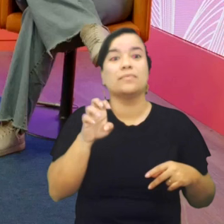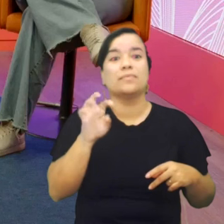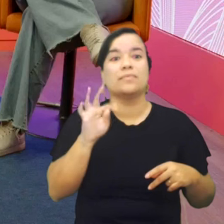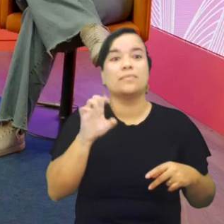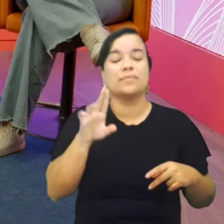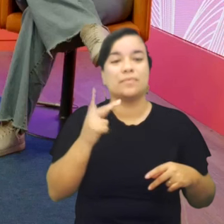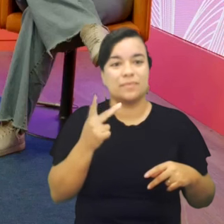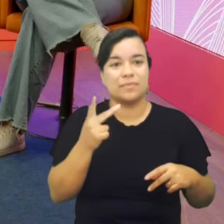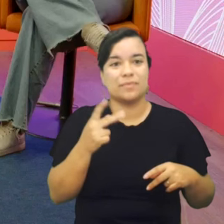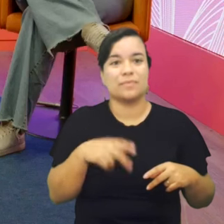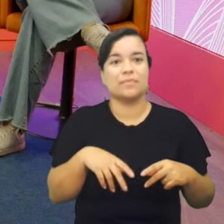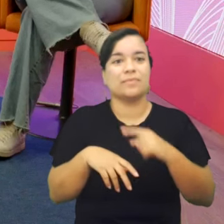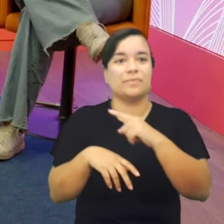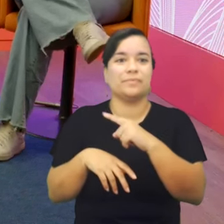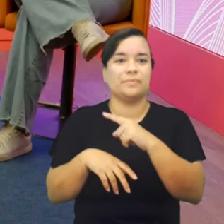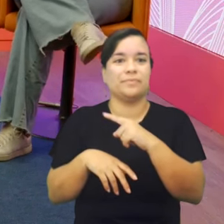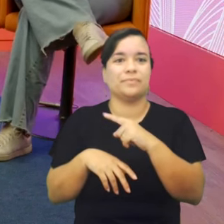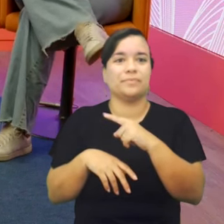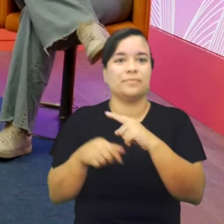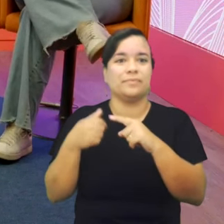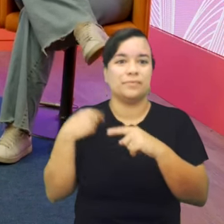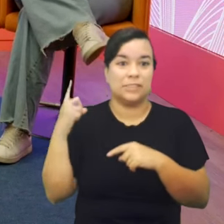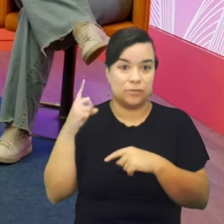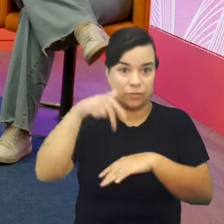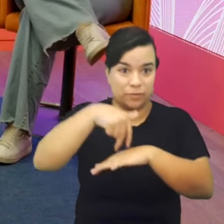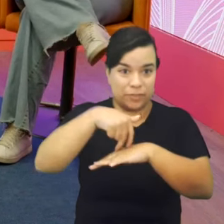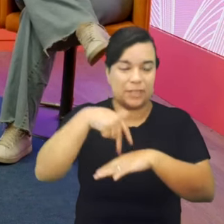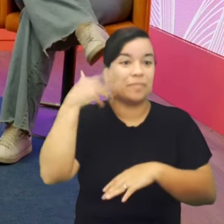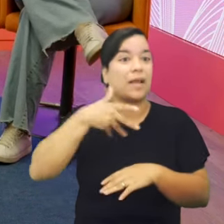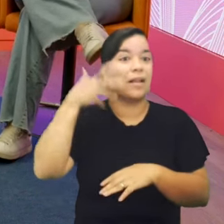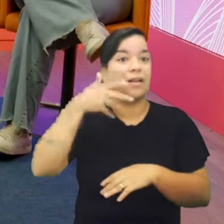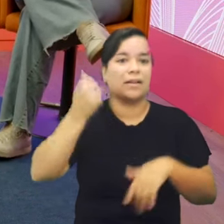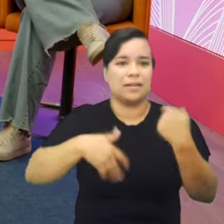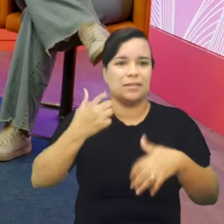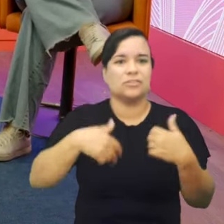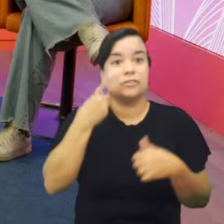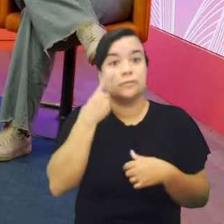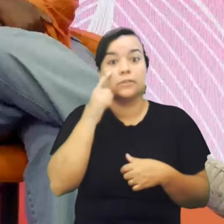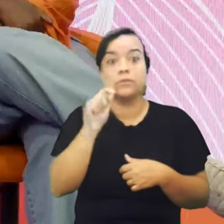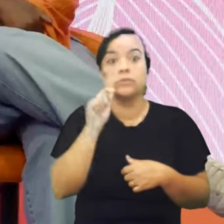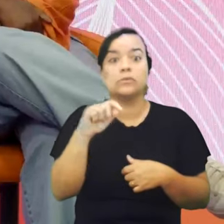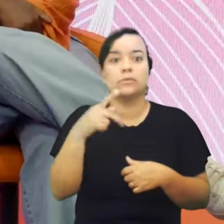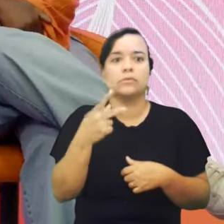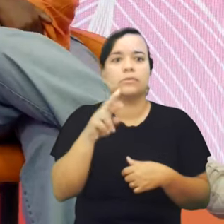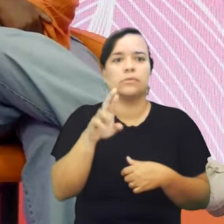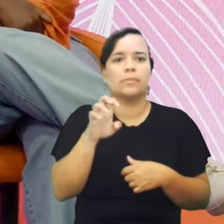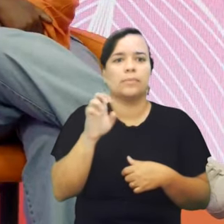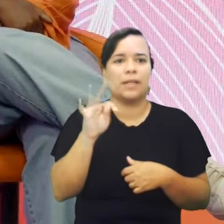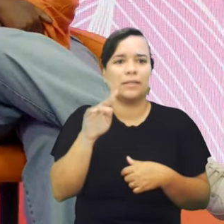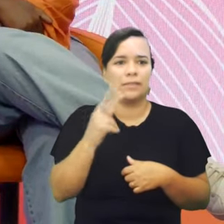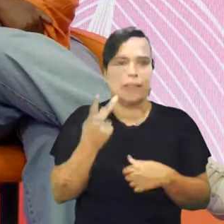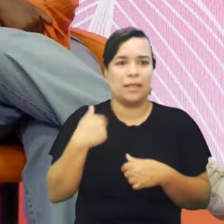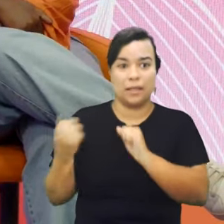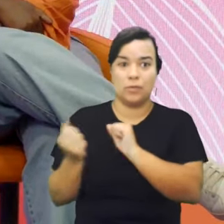Empreteca. Não sou. Eu vim fazer a palestra do Empretec para entender o que era Empretec. E aí veio eu e a Ju, que